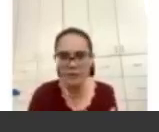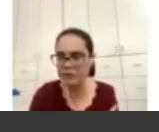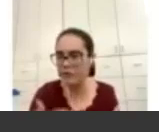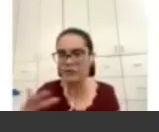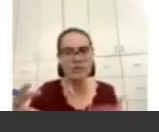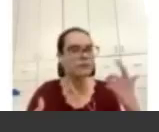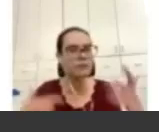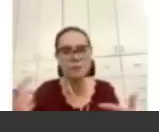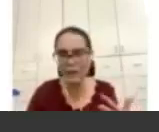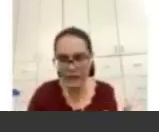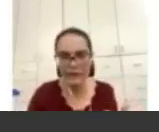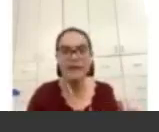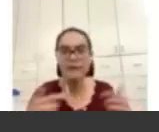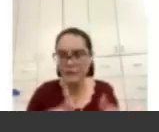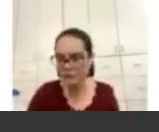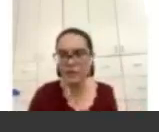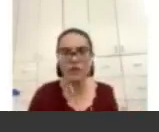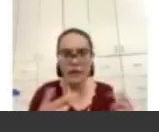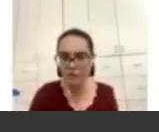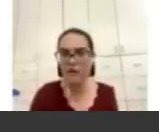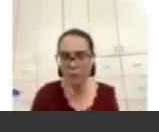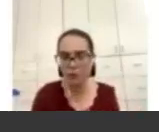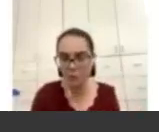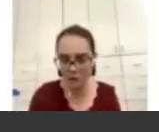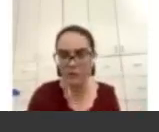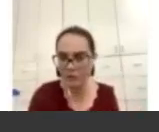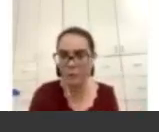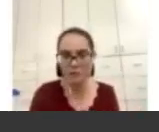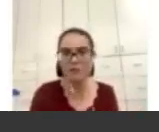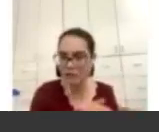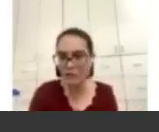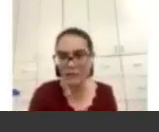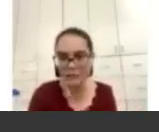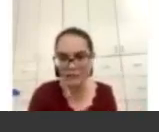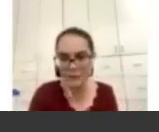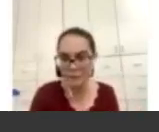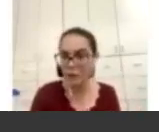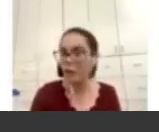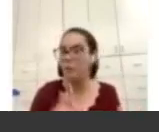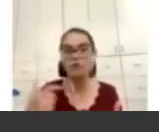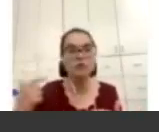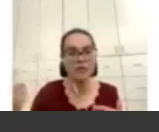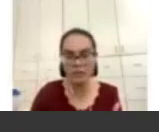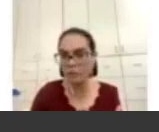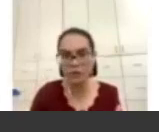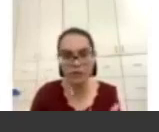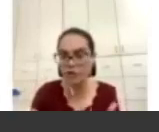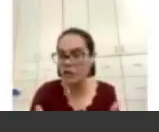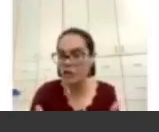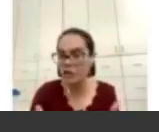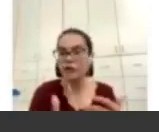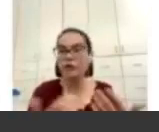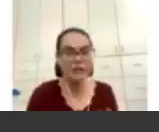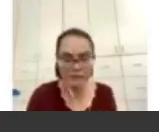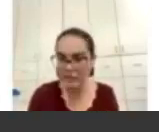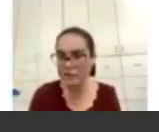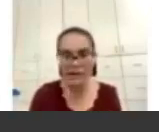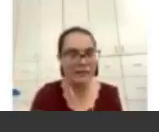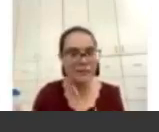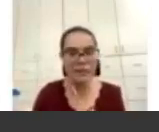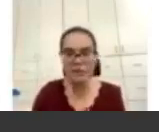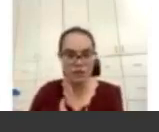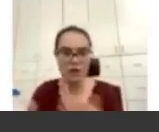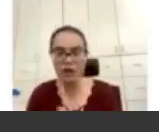vamos solicitar sorologia, não vamos esperar, vamos fazer o teste rápido e já aproveitar a oportunidade já para tratar. Opa, eu suspeitei de proctite, eu não vou